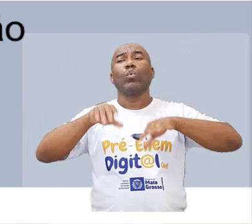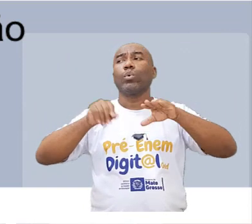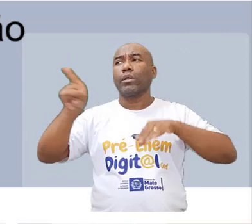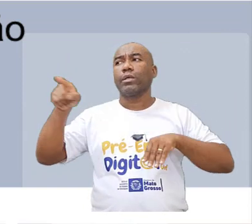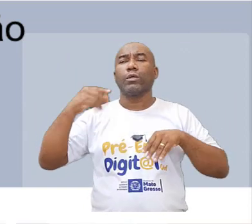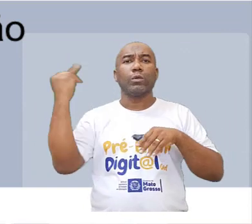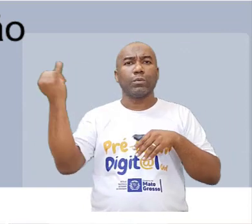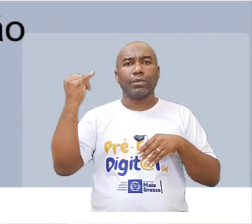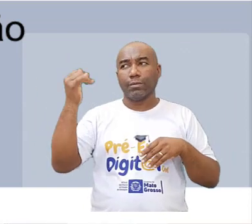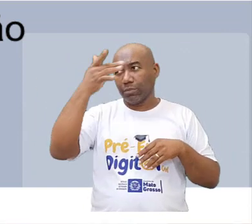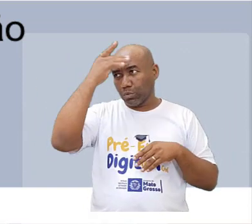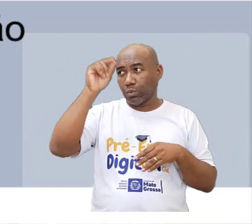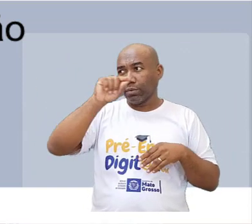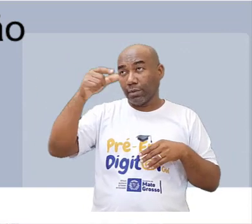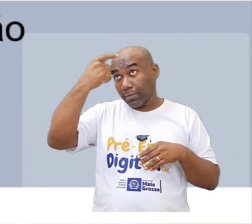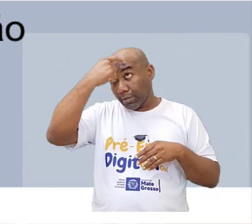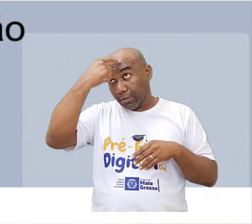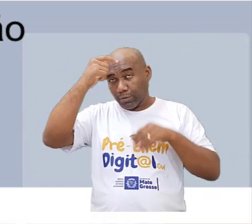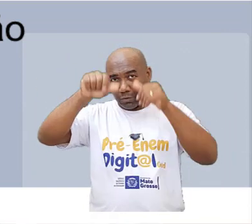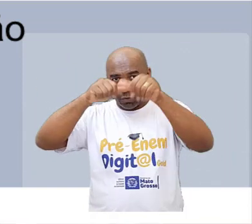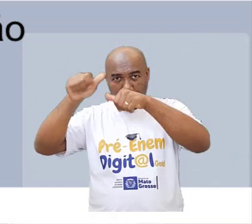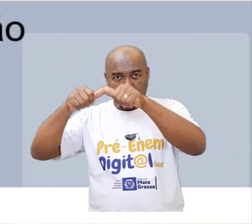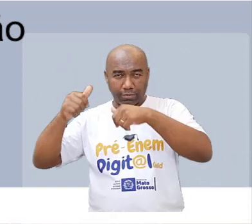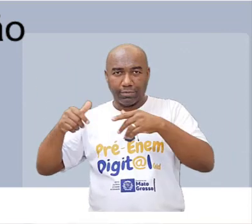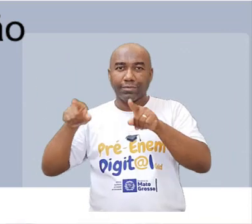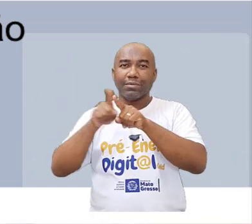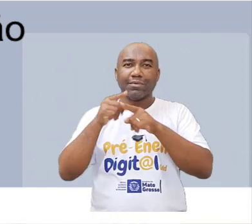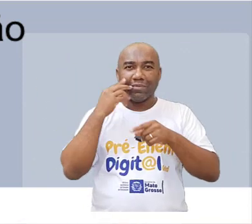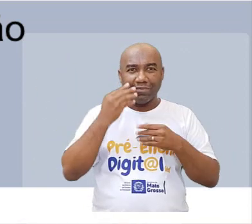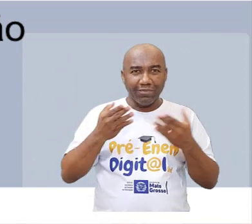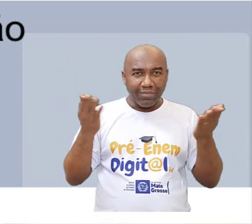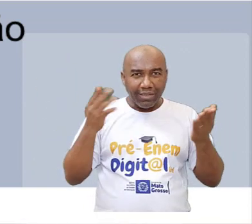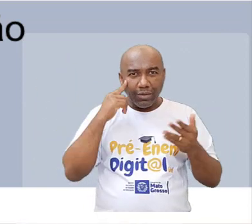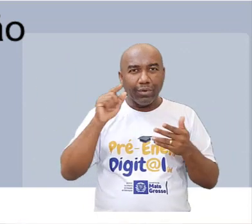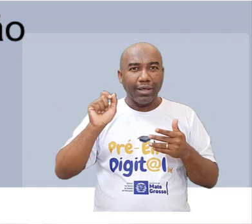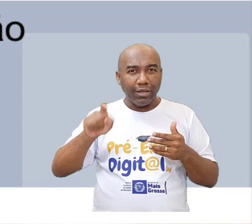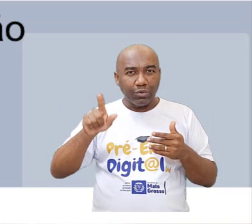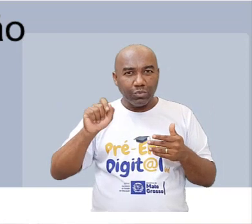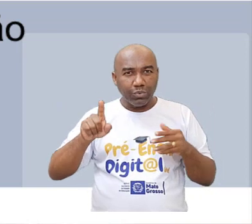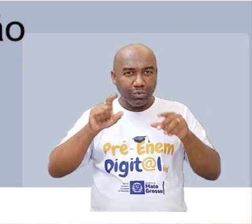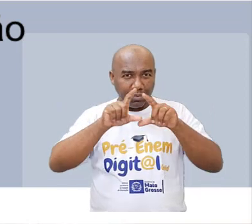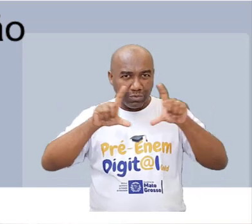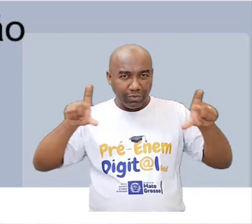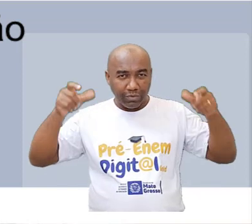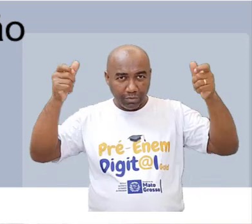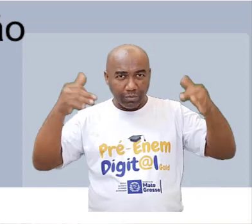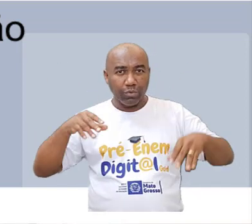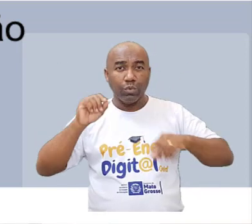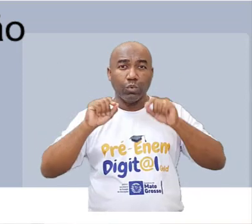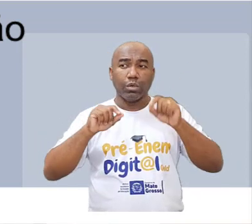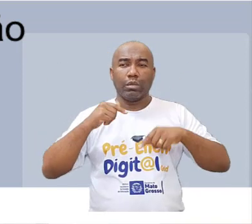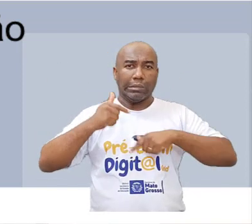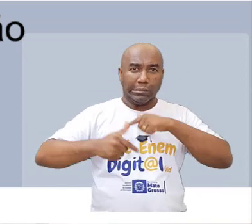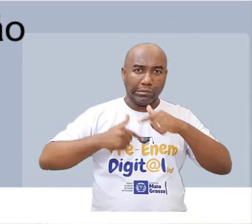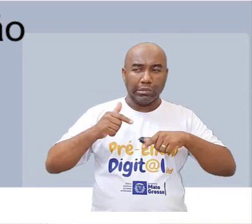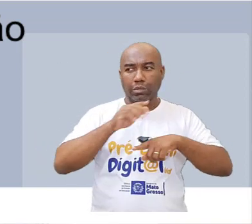uma conscientização. Gente, atenção, coloquei aqui de azul. Conscientização nunca poderá ser ação na sua